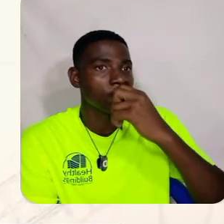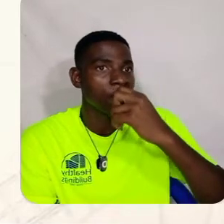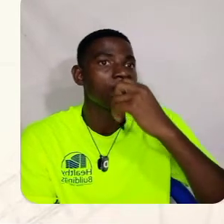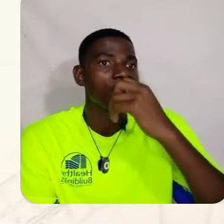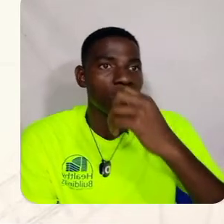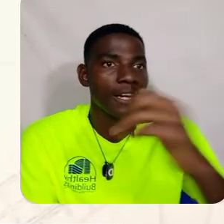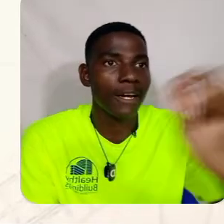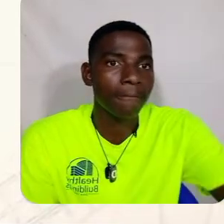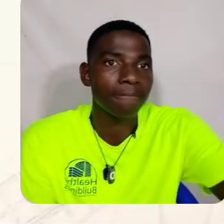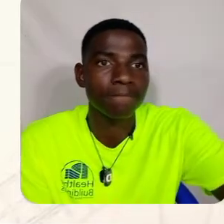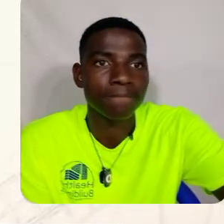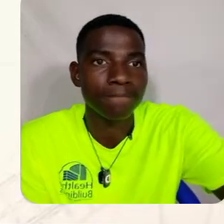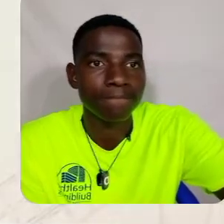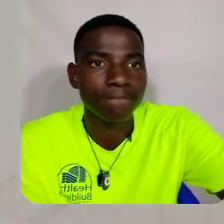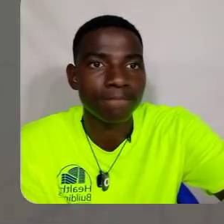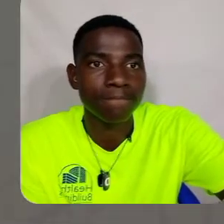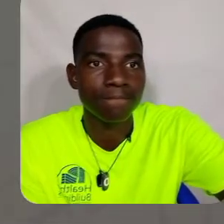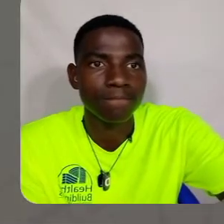legislativo. Ok.